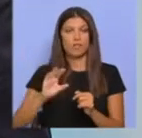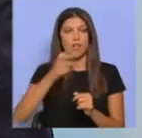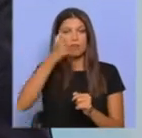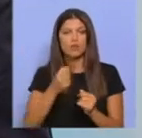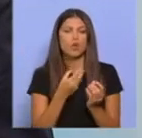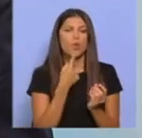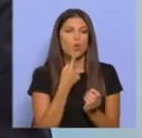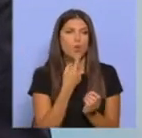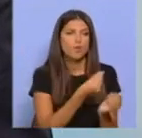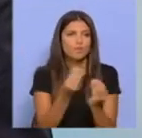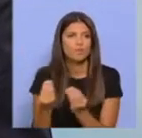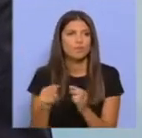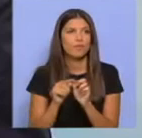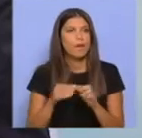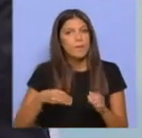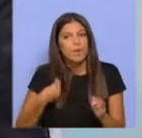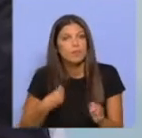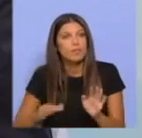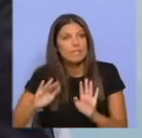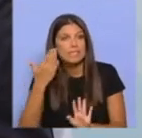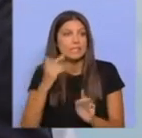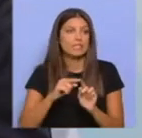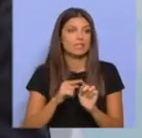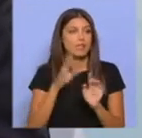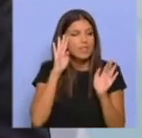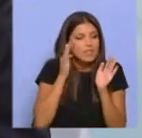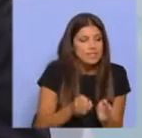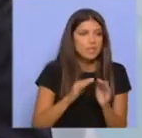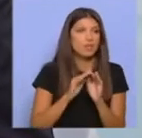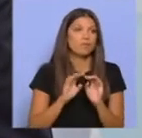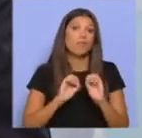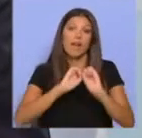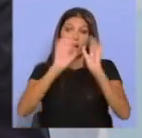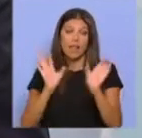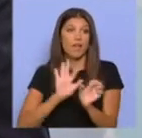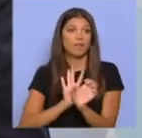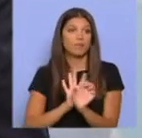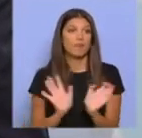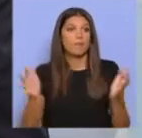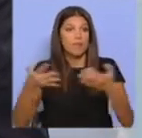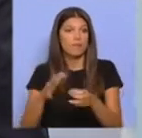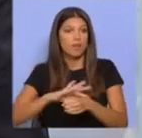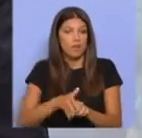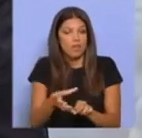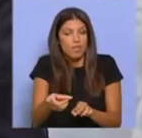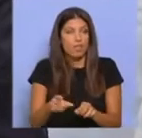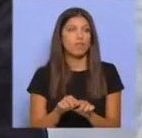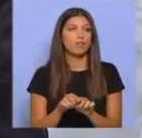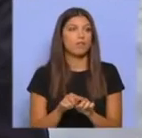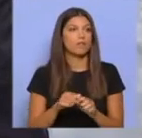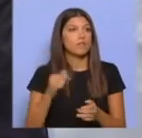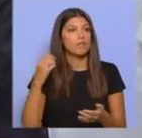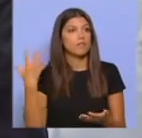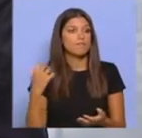é esta preocupação, esta atenção. Evidentemente, a pandemia da Covid-19 tem tido um